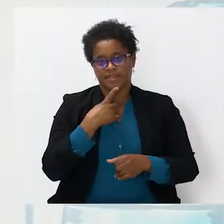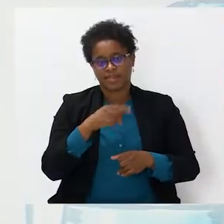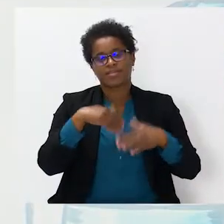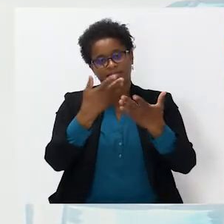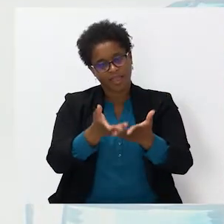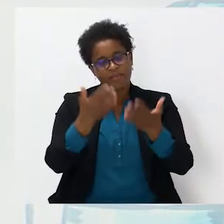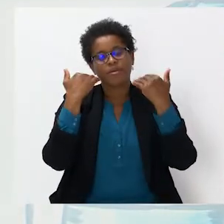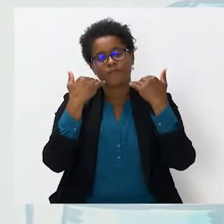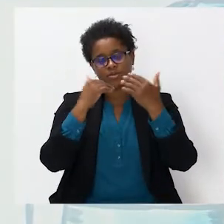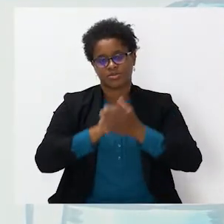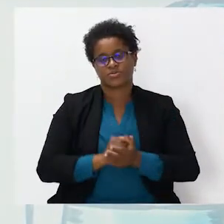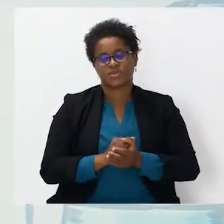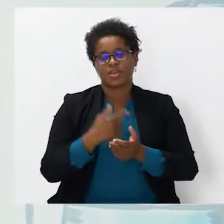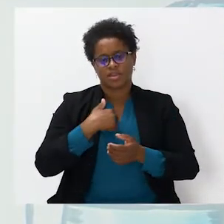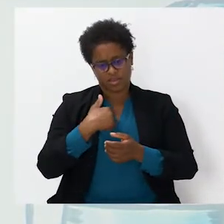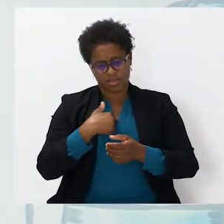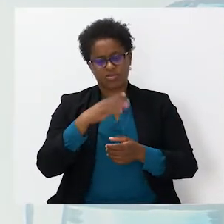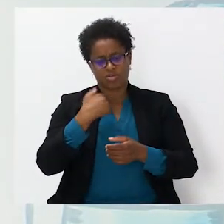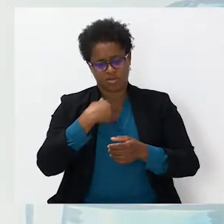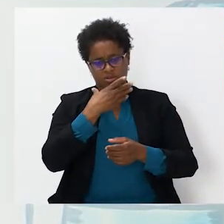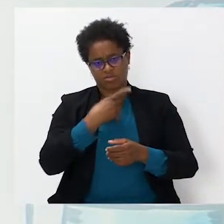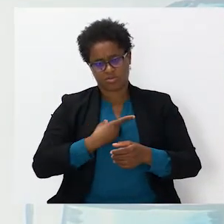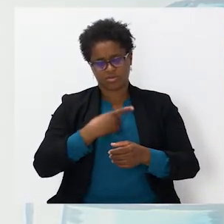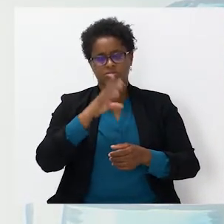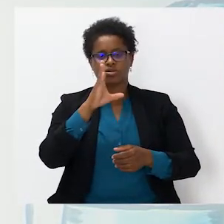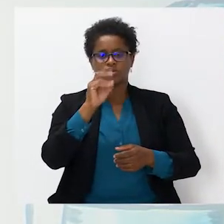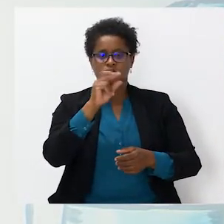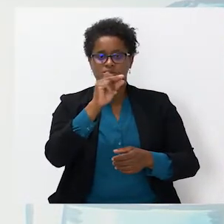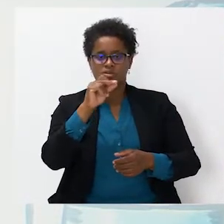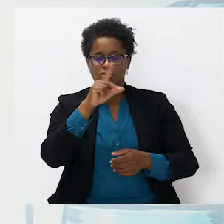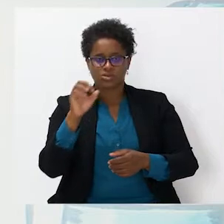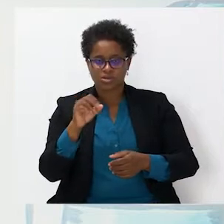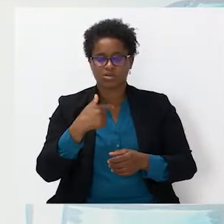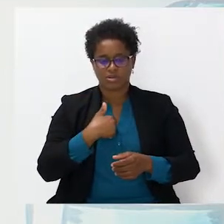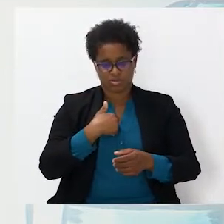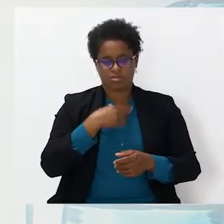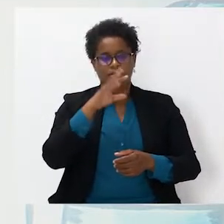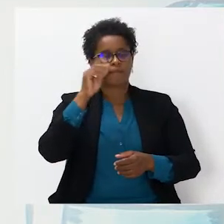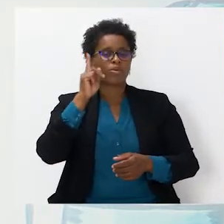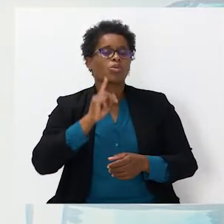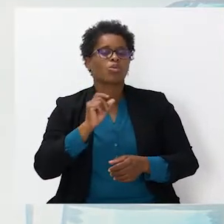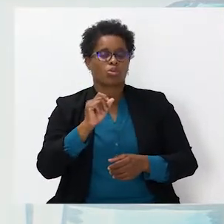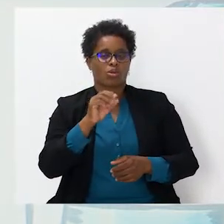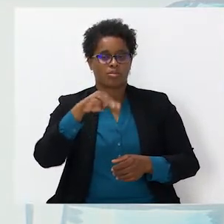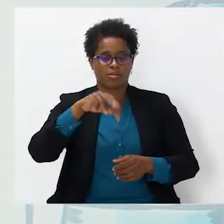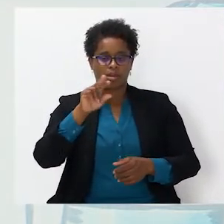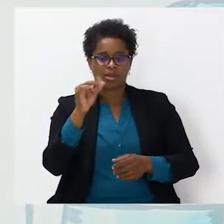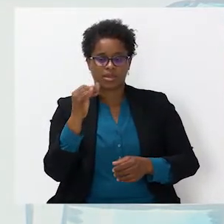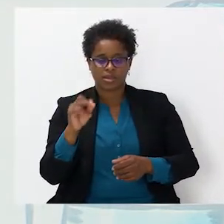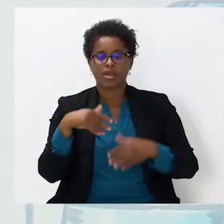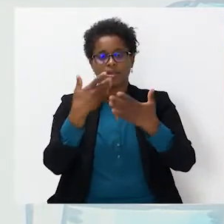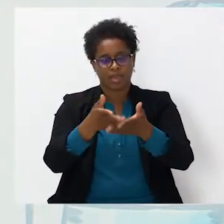uma informação. Eu sou o João, eu sou a Maria, está a nos dar uma informação. Então, logo nós